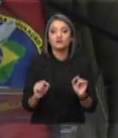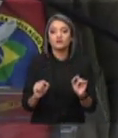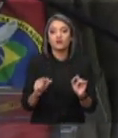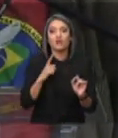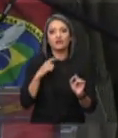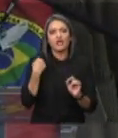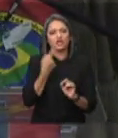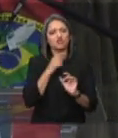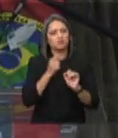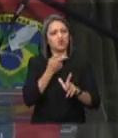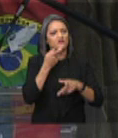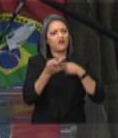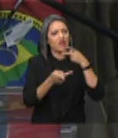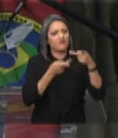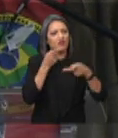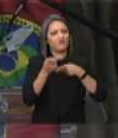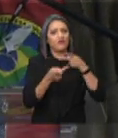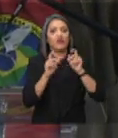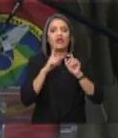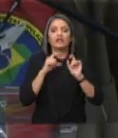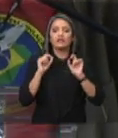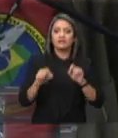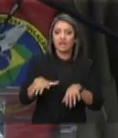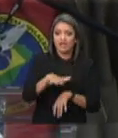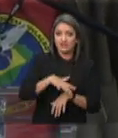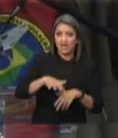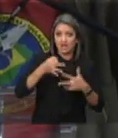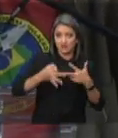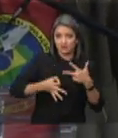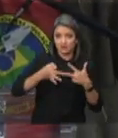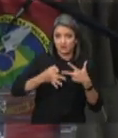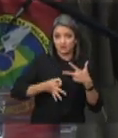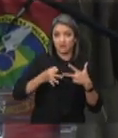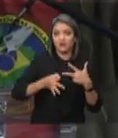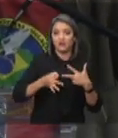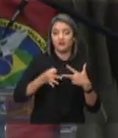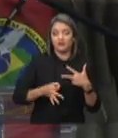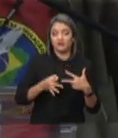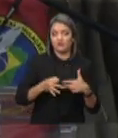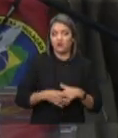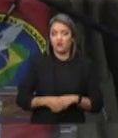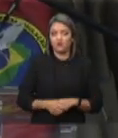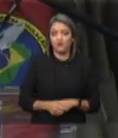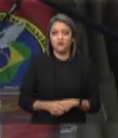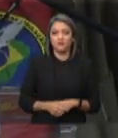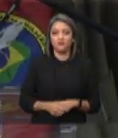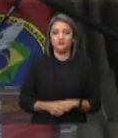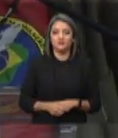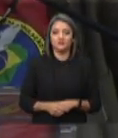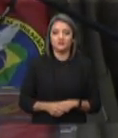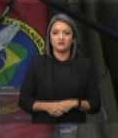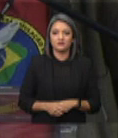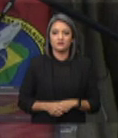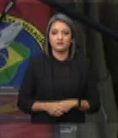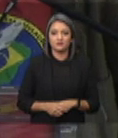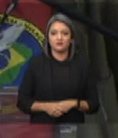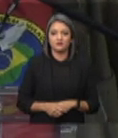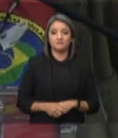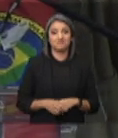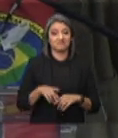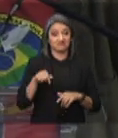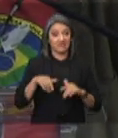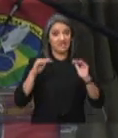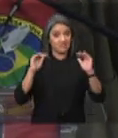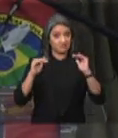entendeu na parte na parte da Justiça na parte de